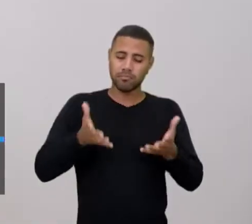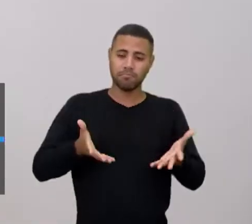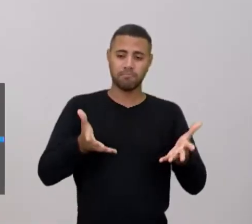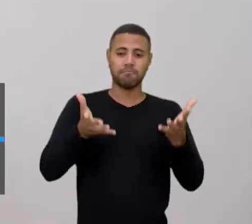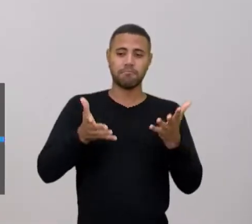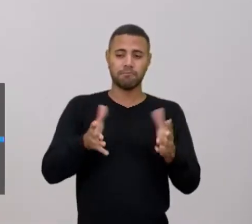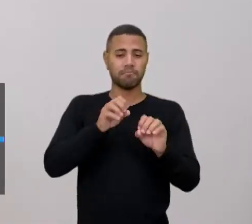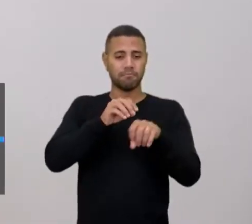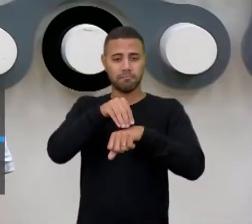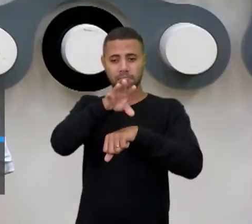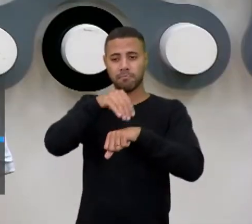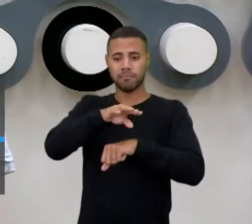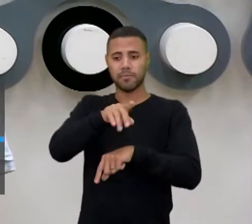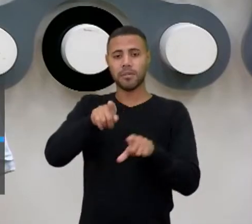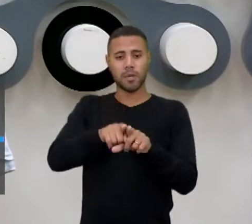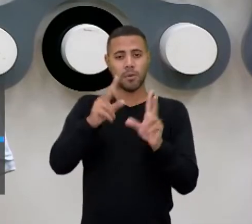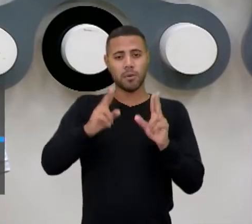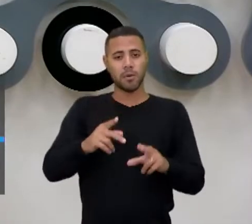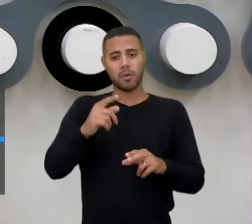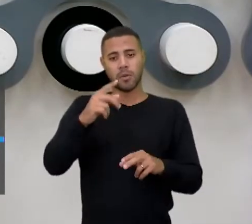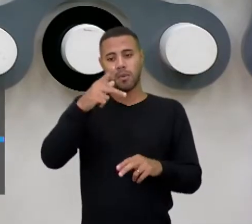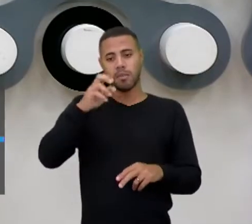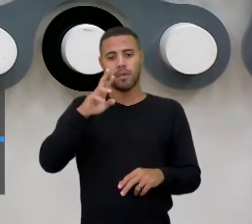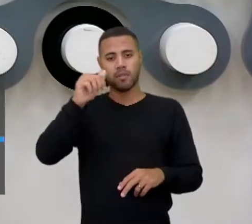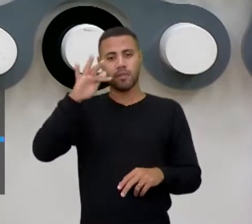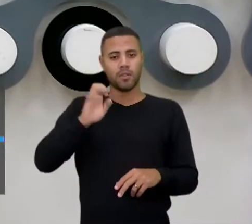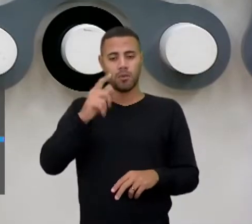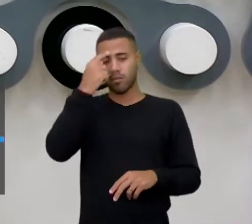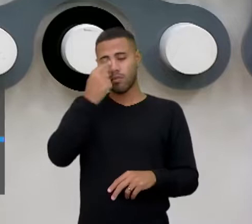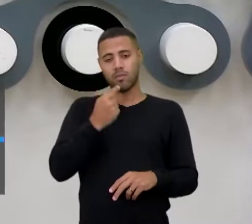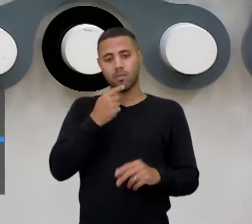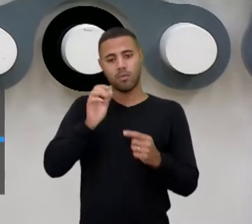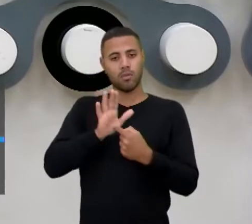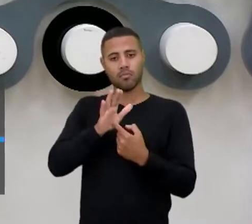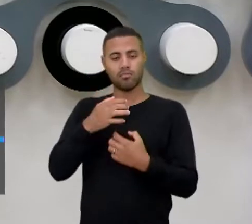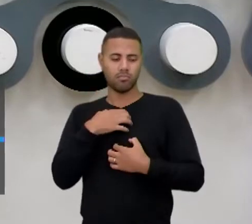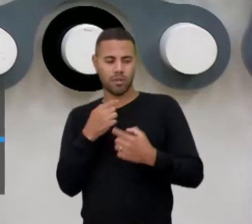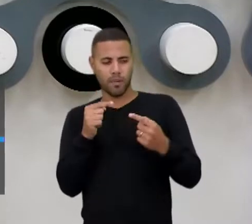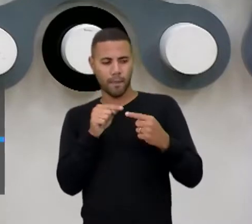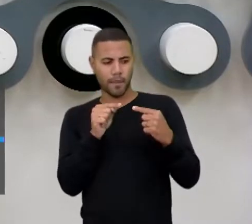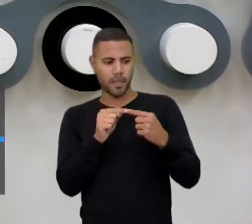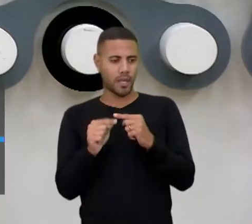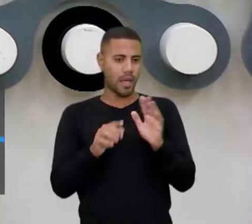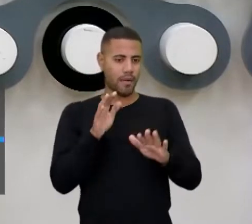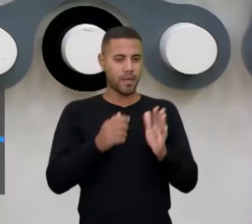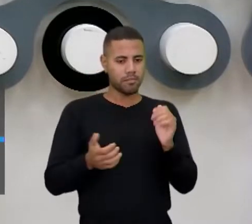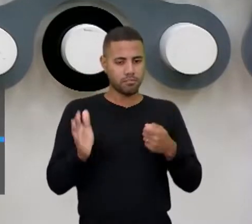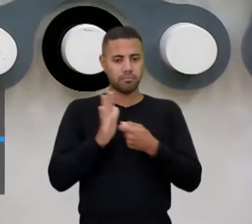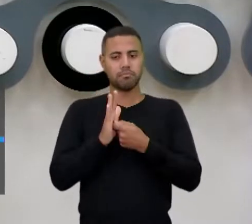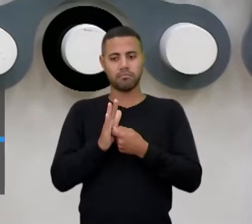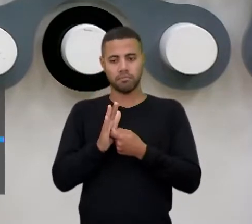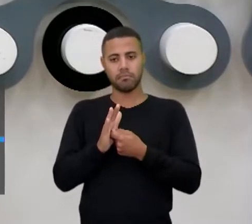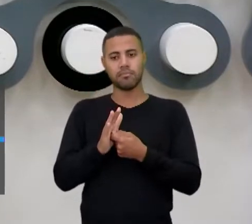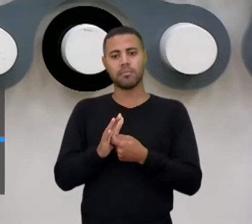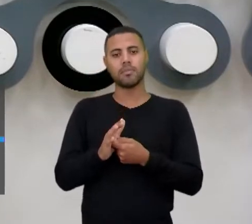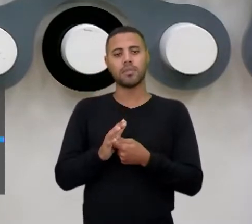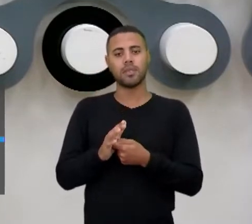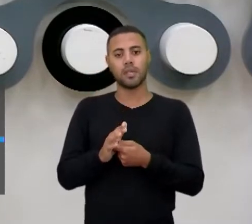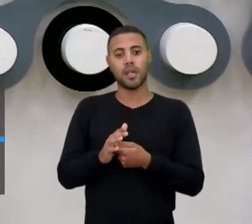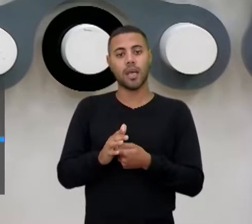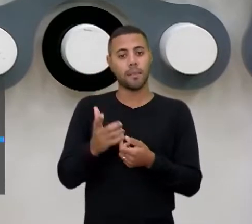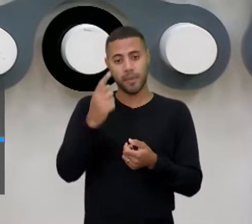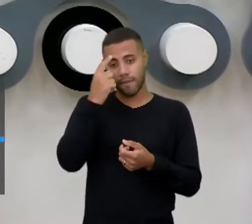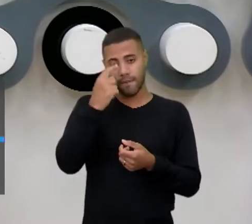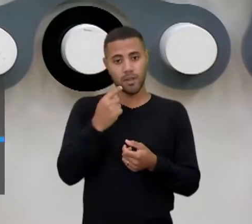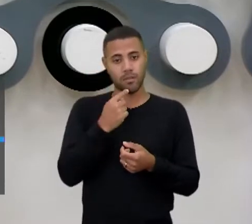né? Para caminhos que ele deduz que é o seu perfil, né? Que na verdade, quando a gente fala de perfil, ele deduz